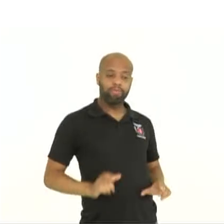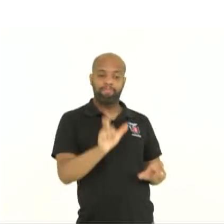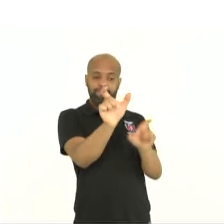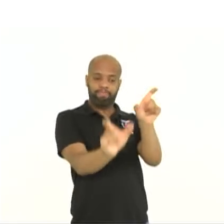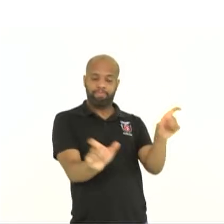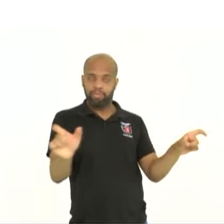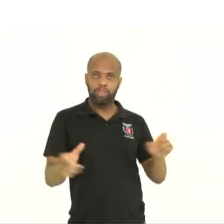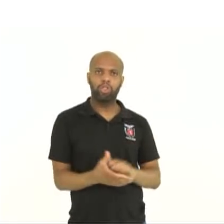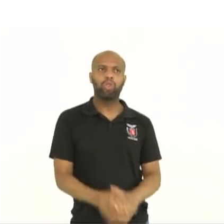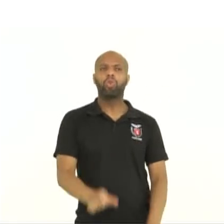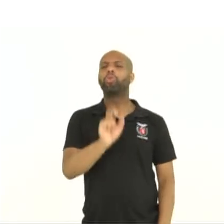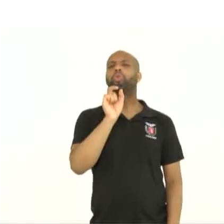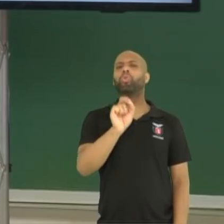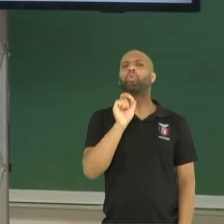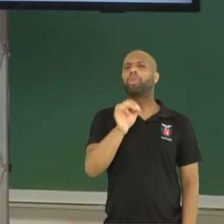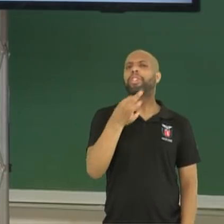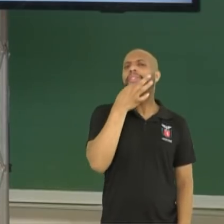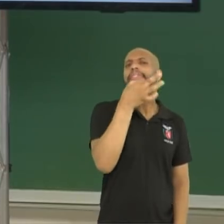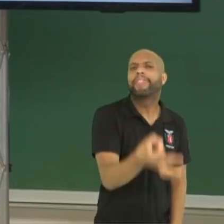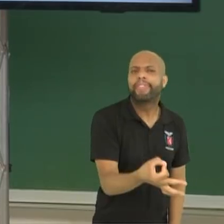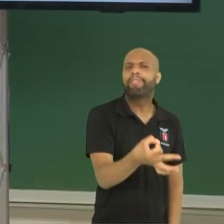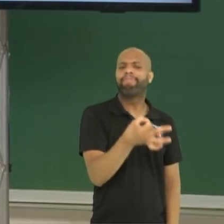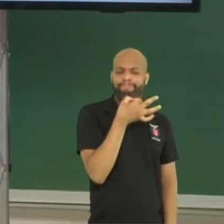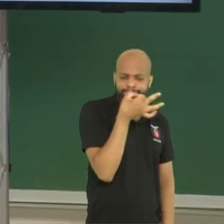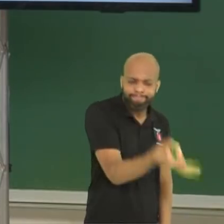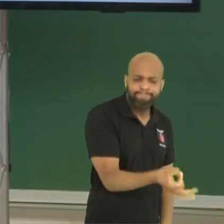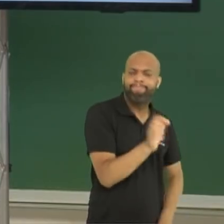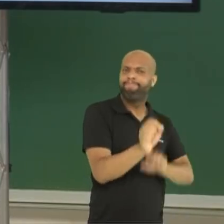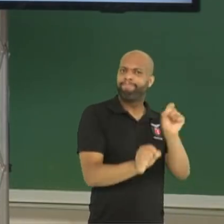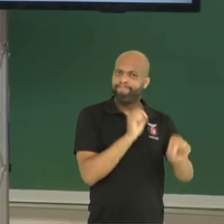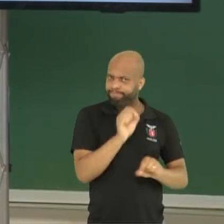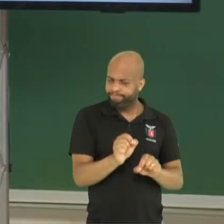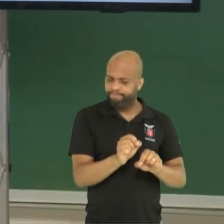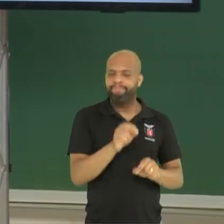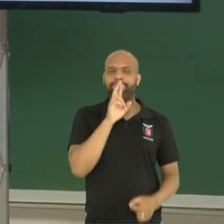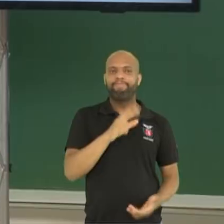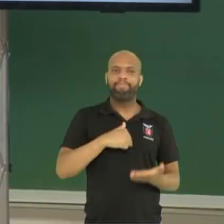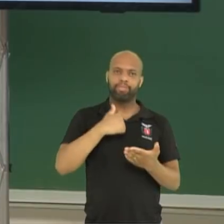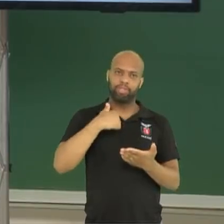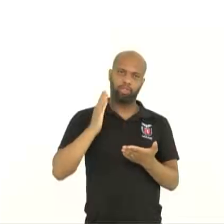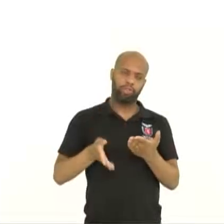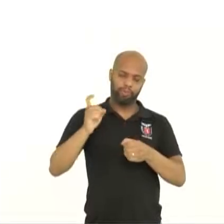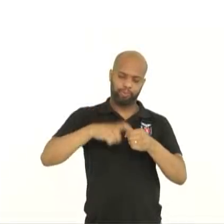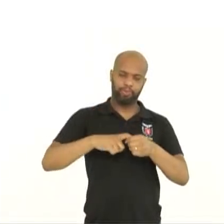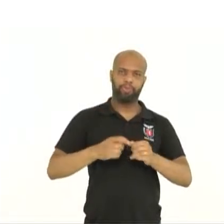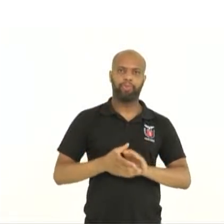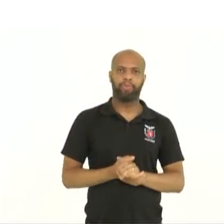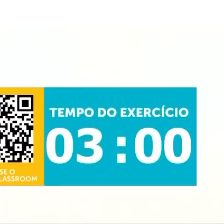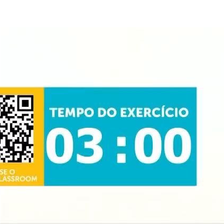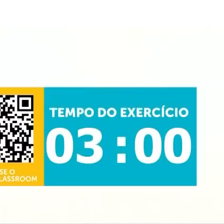pessoas. O que é criticado aqui, pessoal? Então, responda, já voltamos.